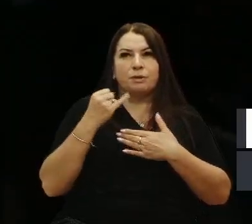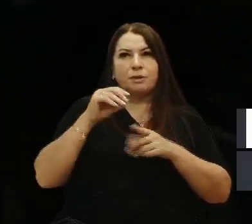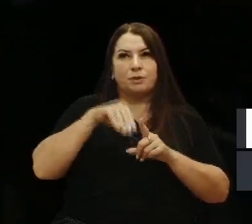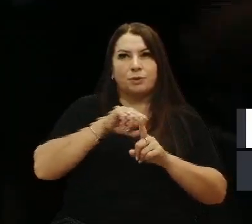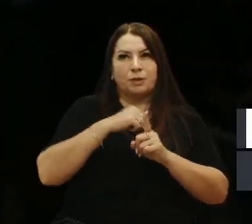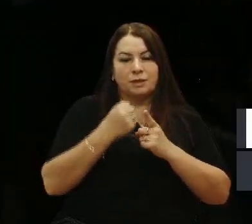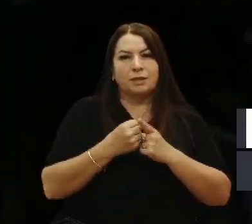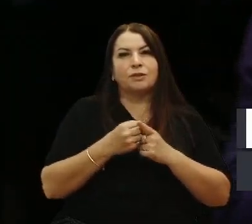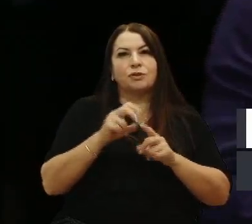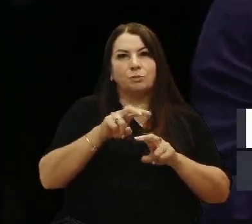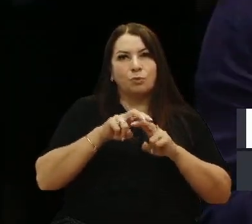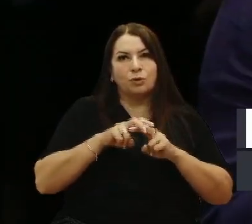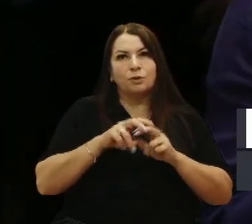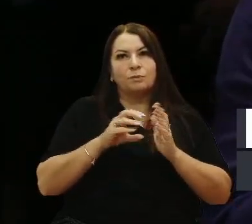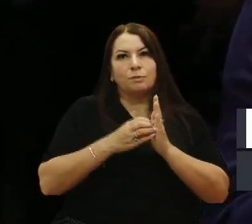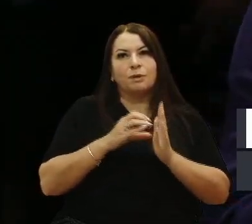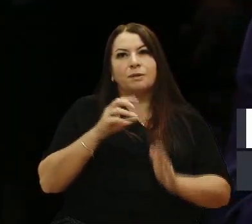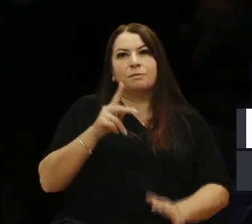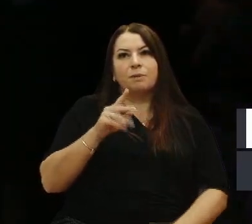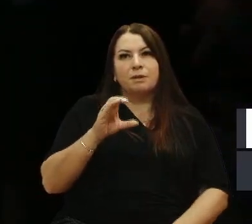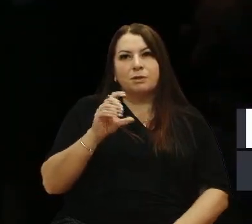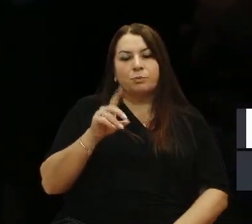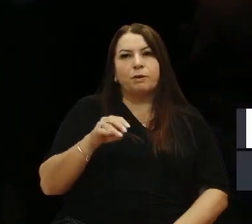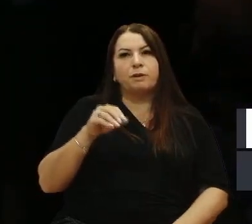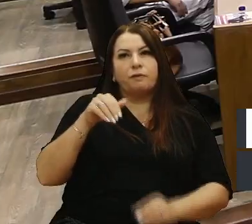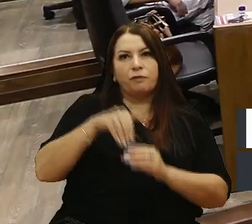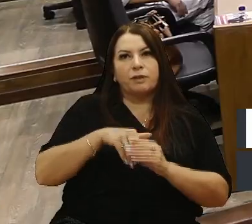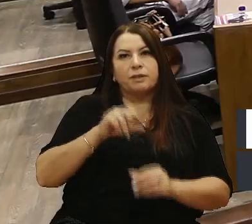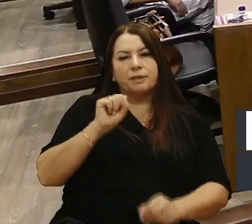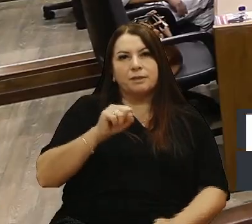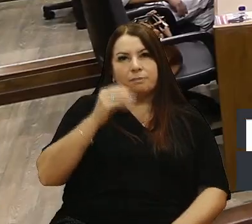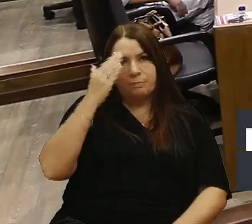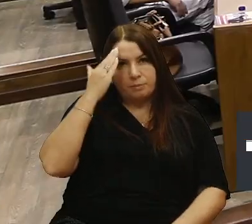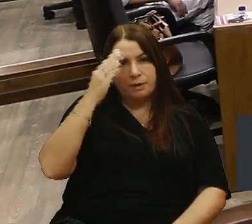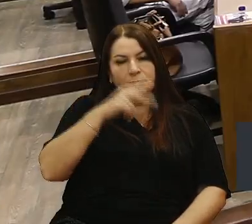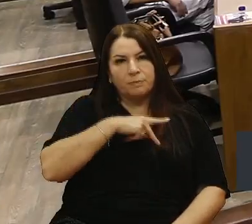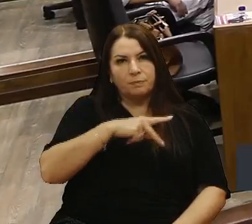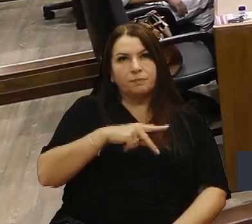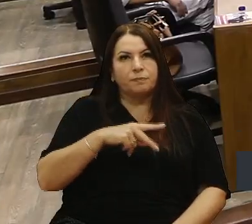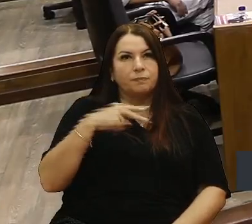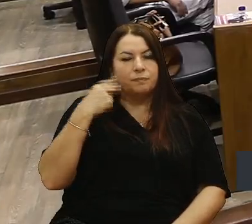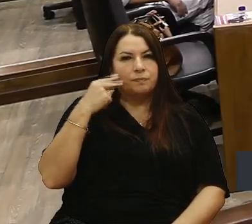Por isso, a bancada do PCdoB votará sim, senhor presidente. Obrigada. Obrigado, vereadora Andressa. Próximo.